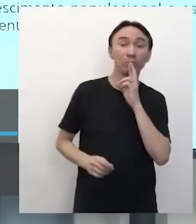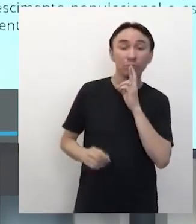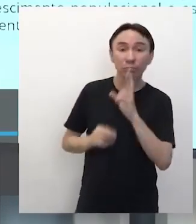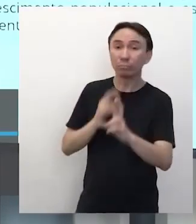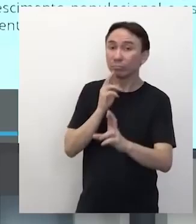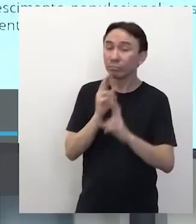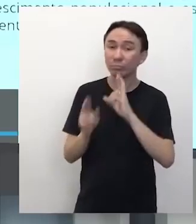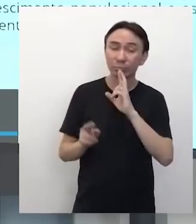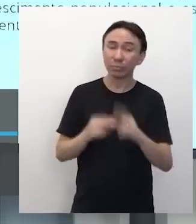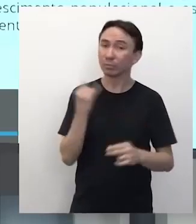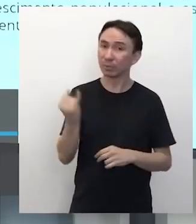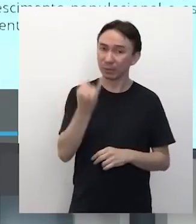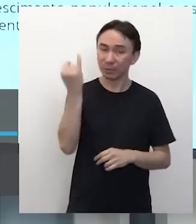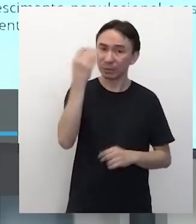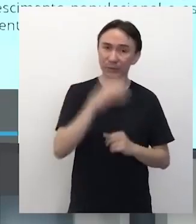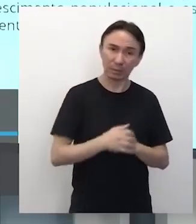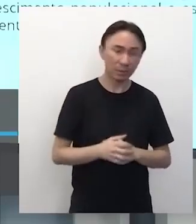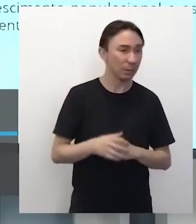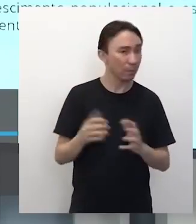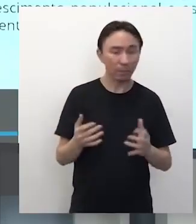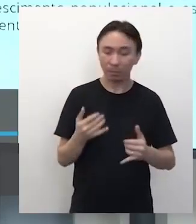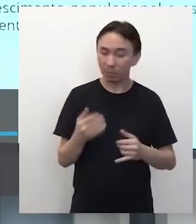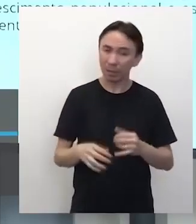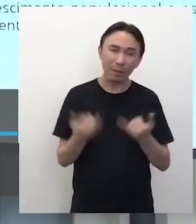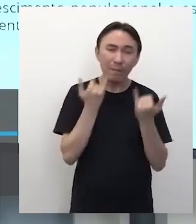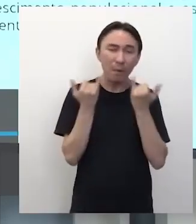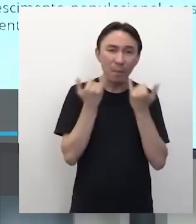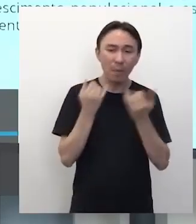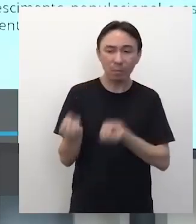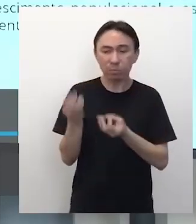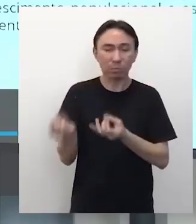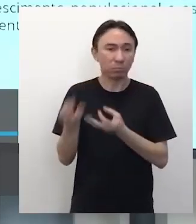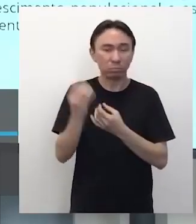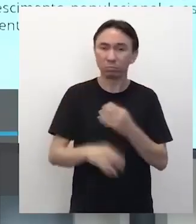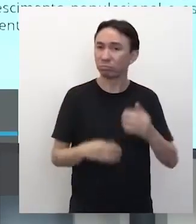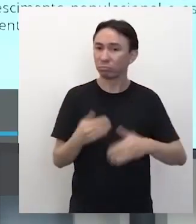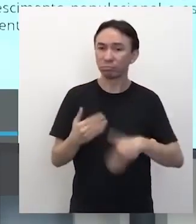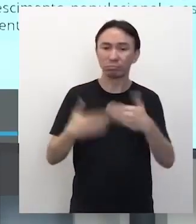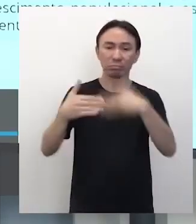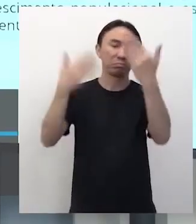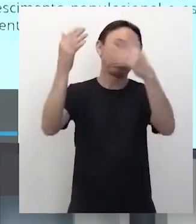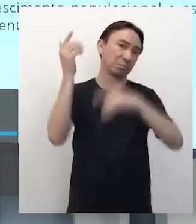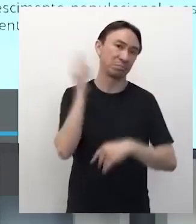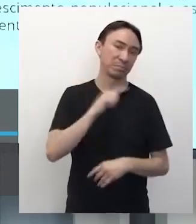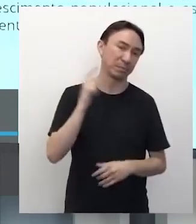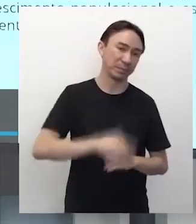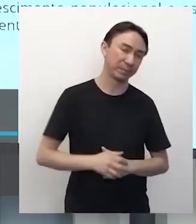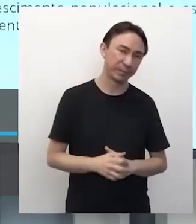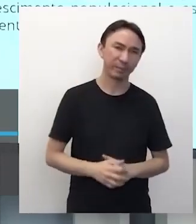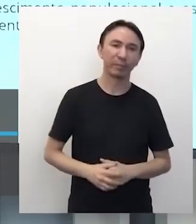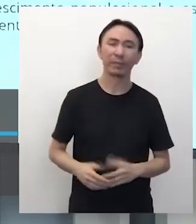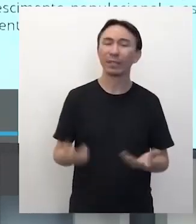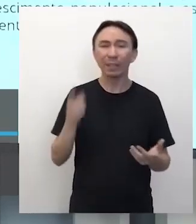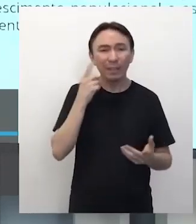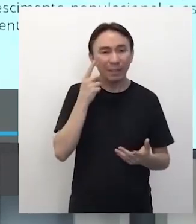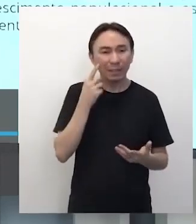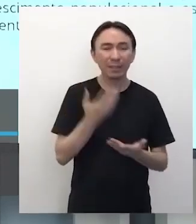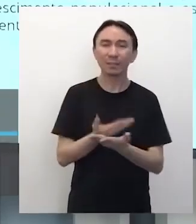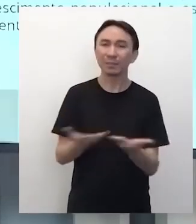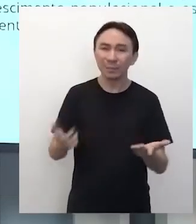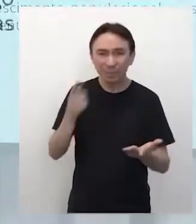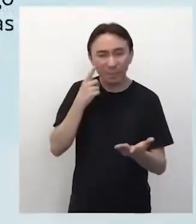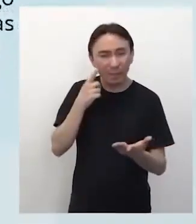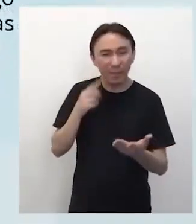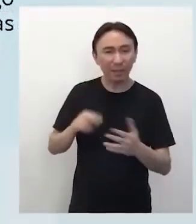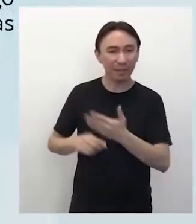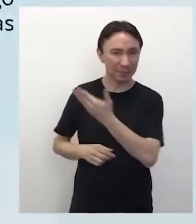aí socioeconômicas dos países. Como a gente vai falar de demografia, a gente tem que saber, né, o que significa essa questão demográfica.